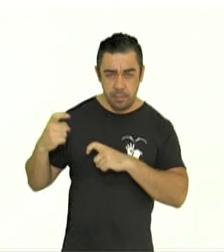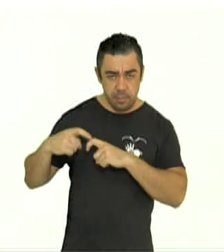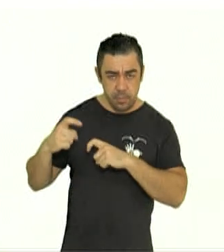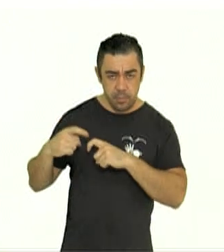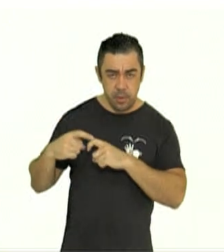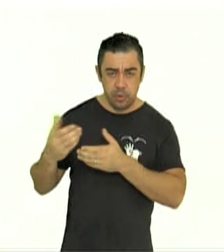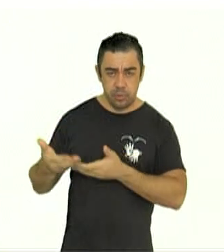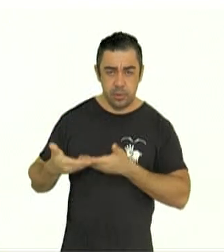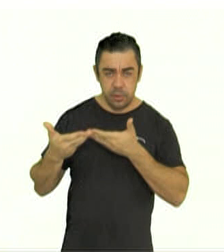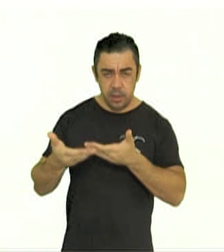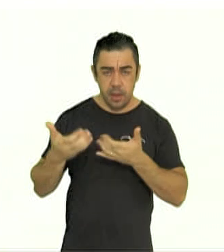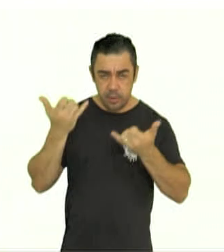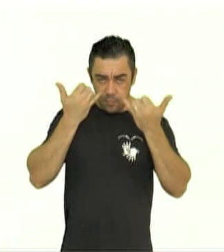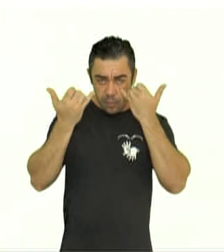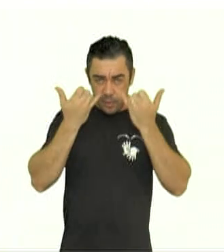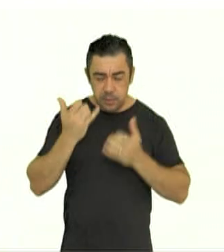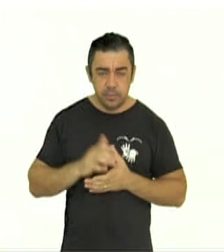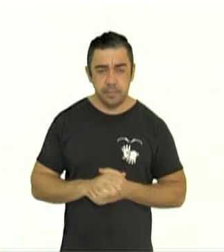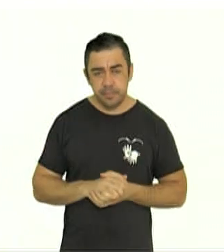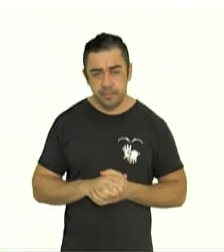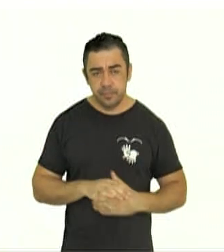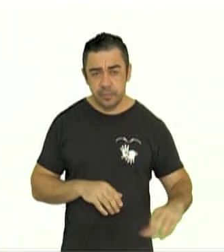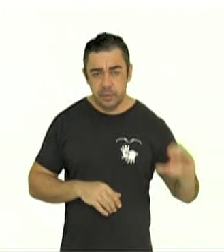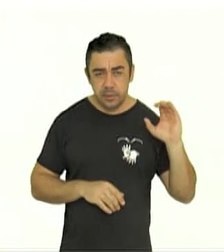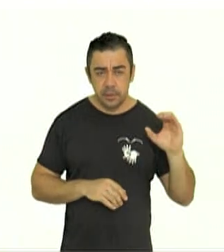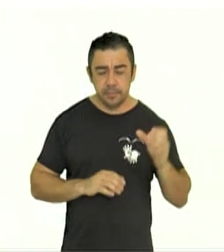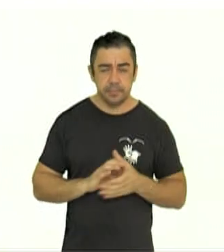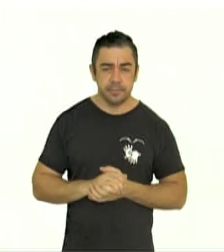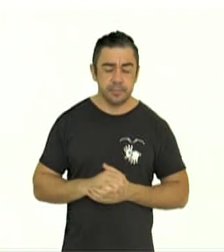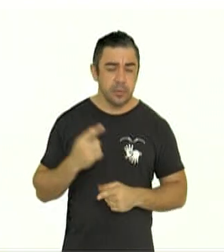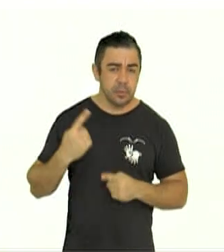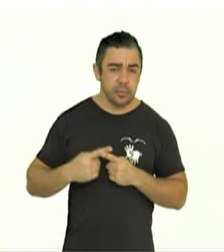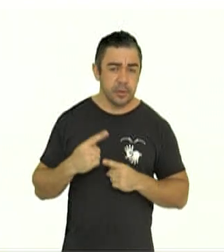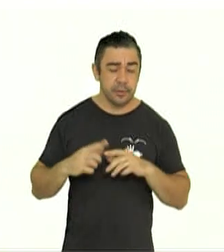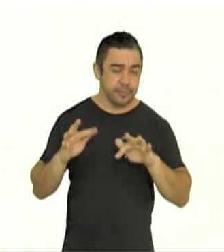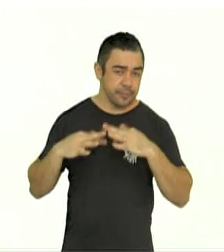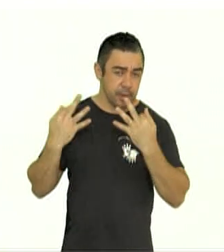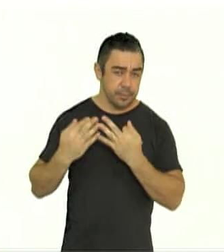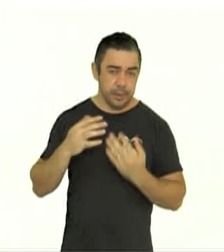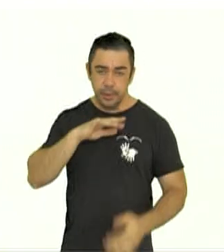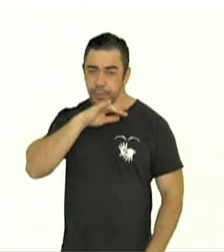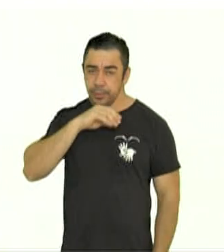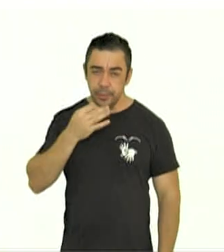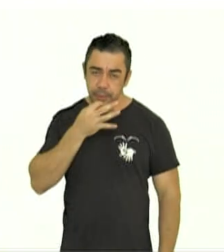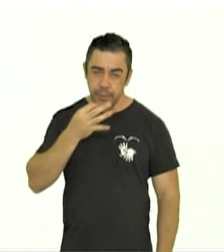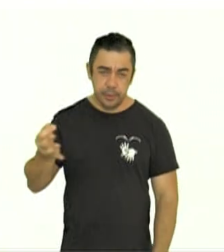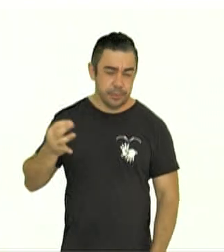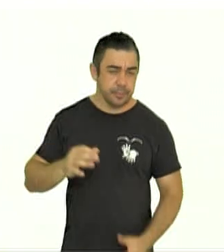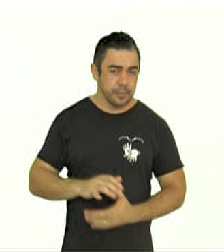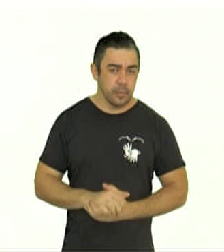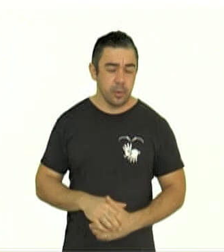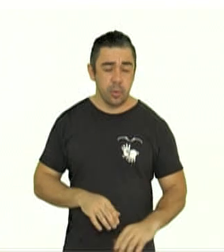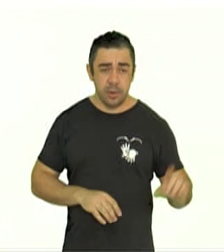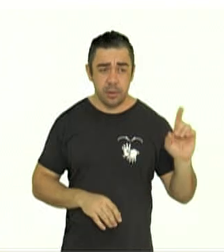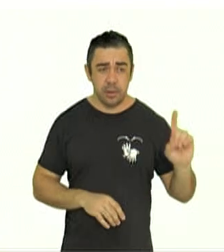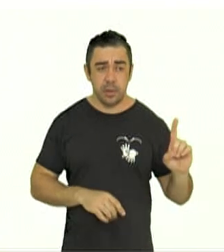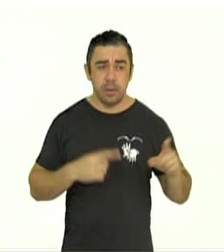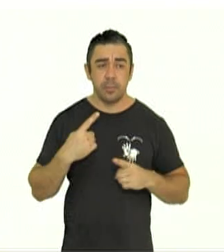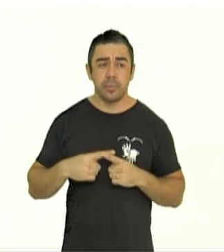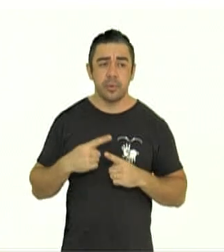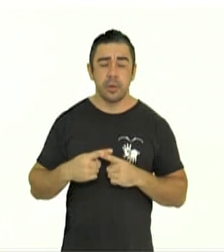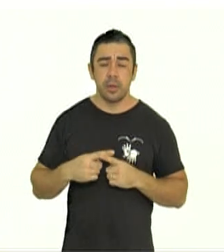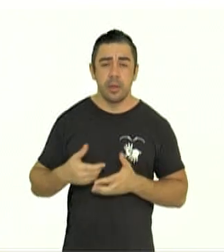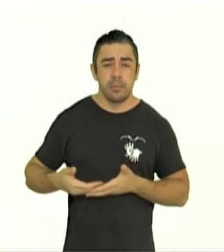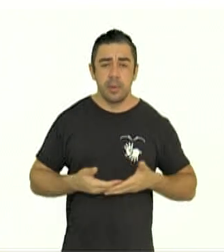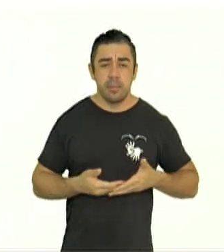médicos trazem uma informação? Letra C. Porque família é um horror? Ou letra D, porque o bebê